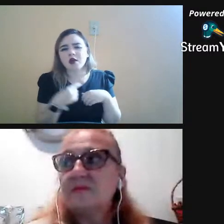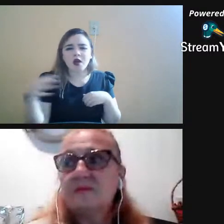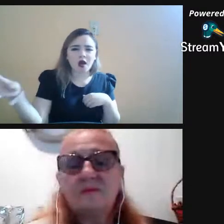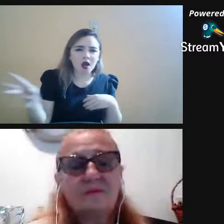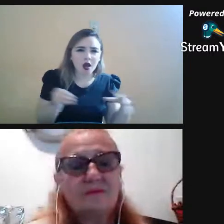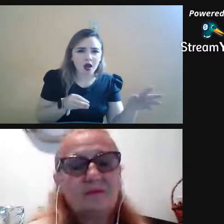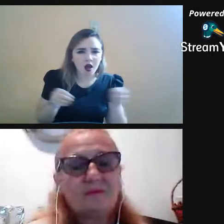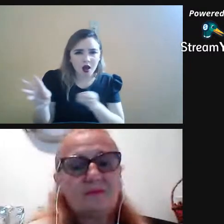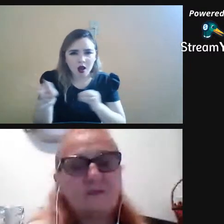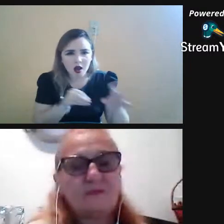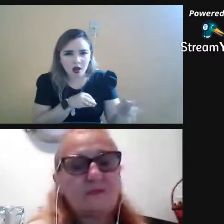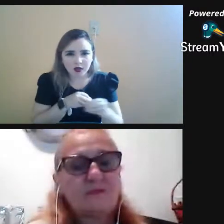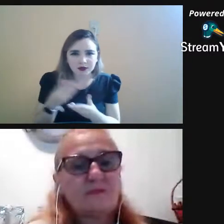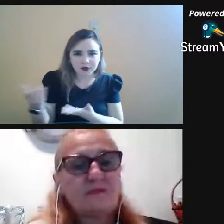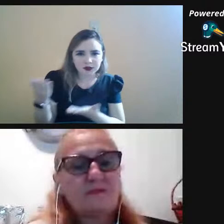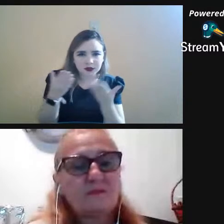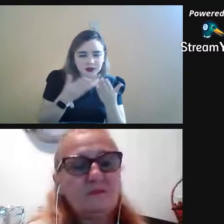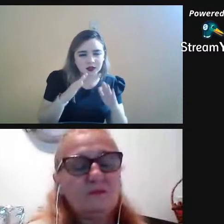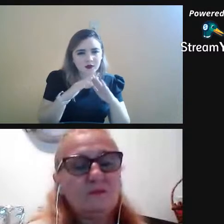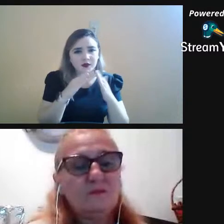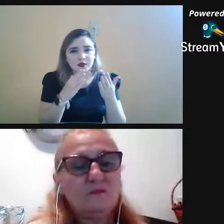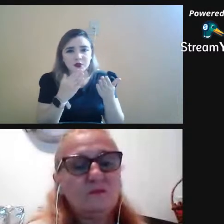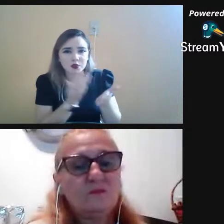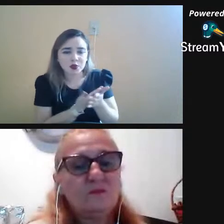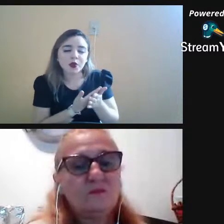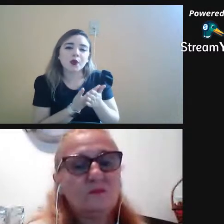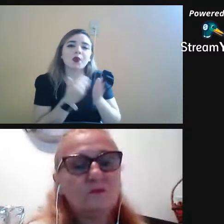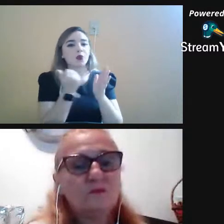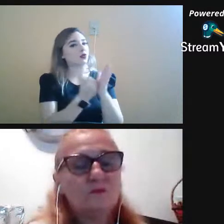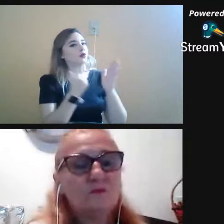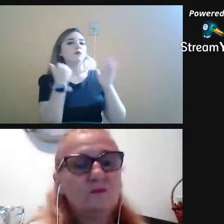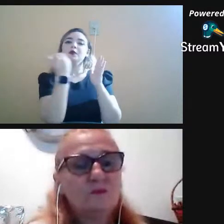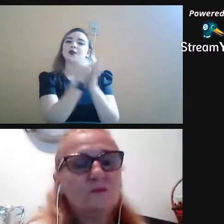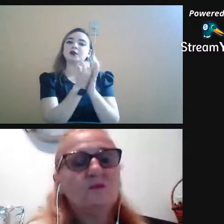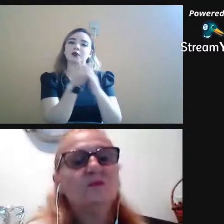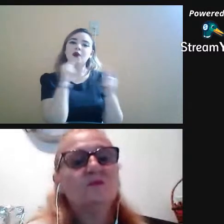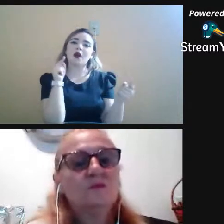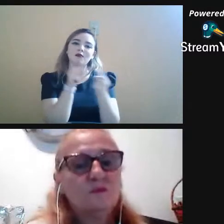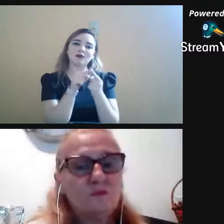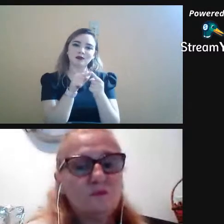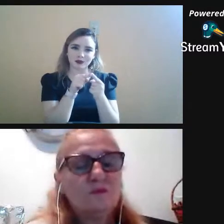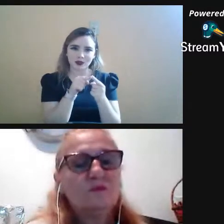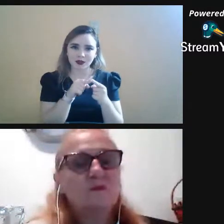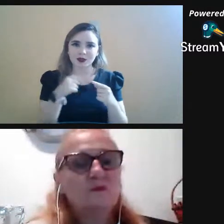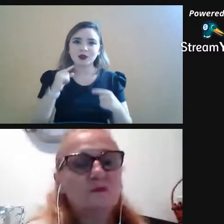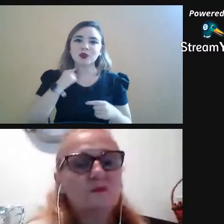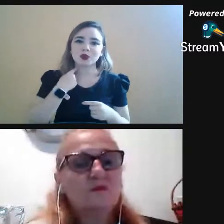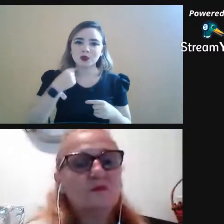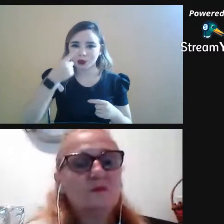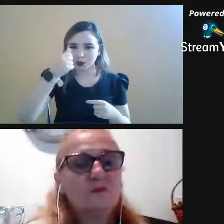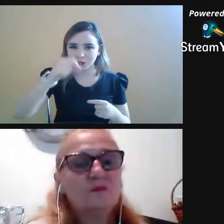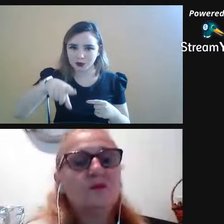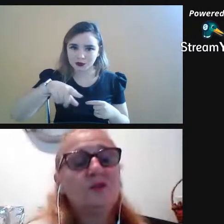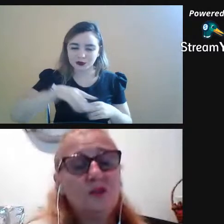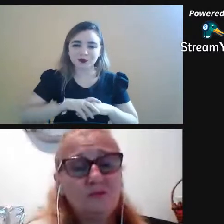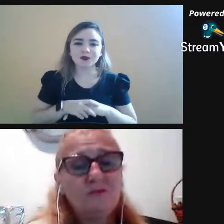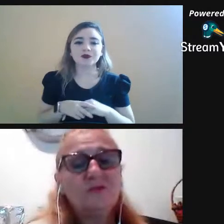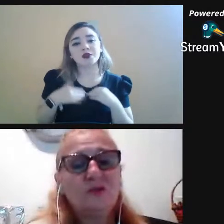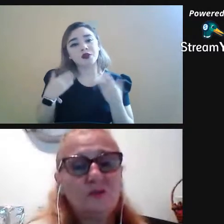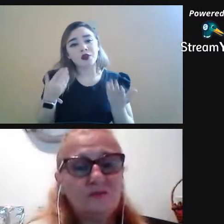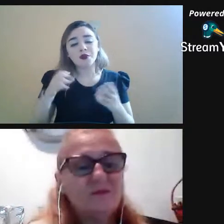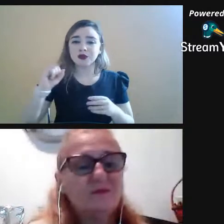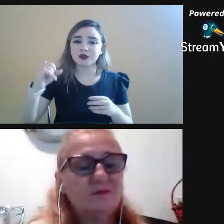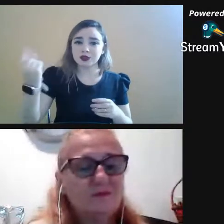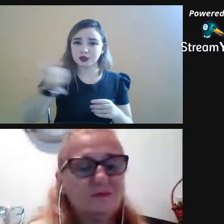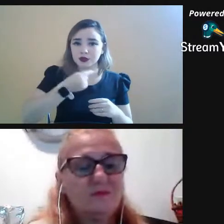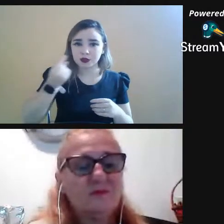escola numa ação maior relacionada com o lixo. Então, se a gente